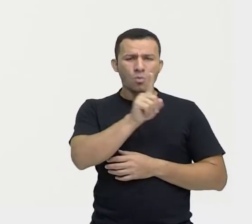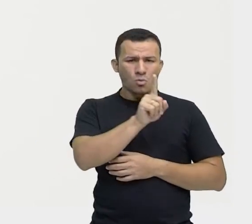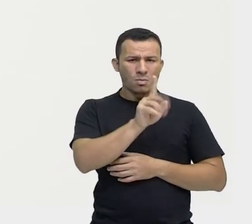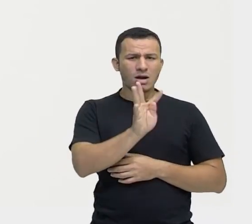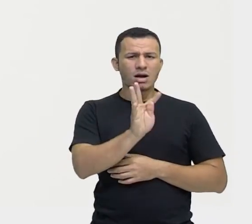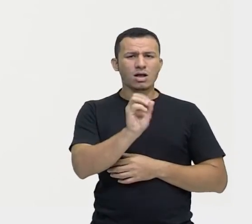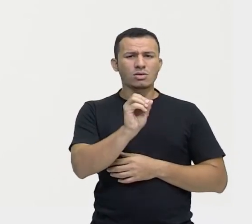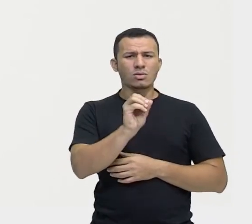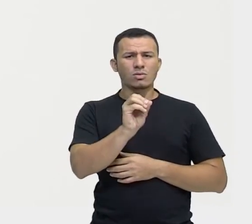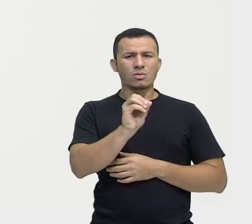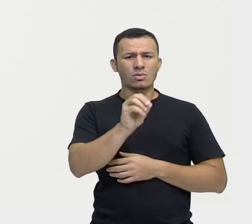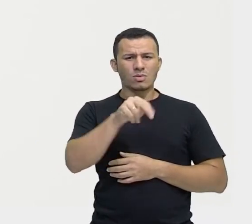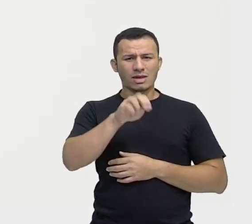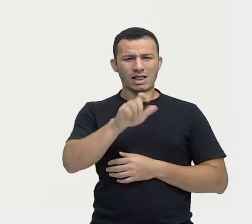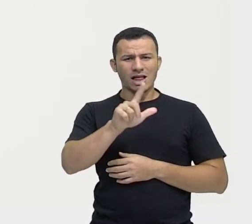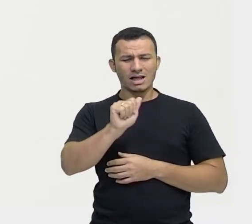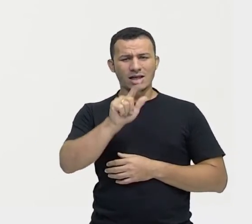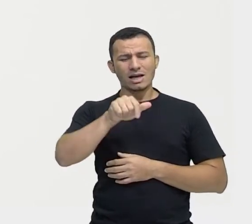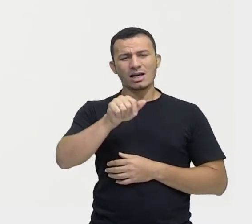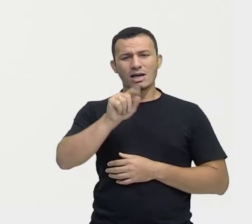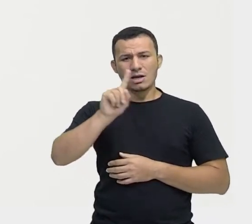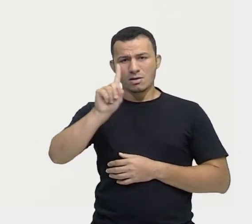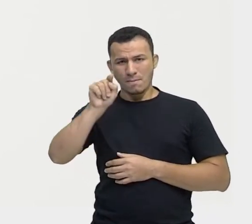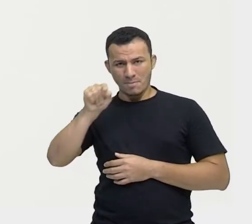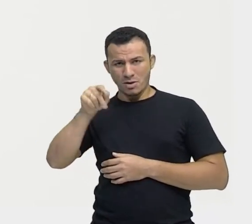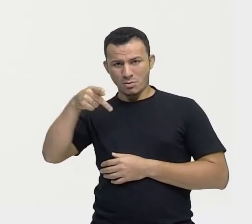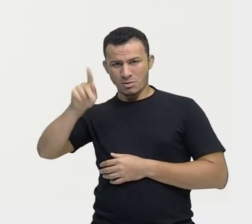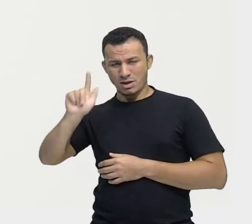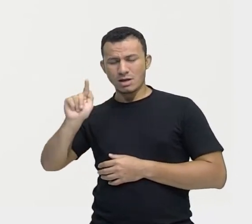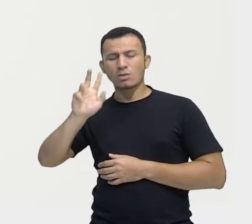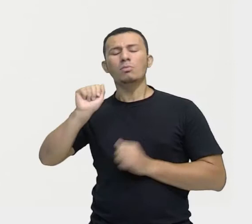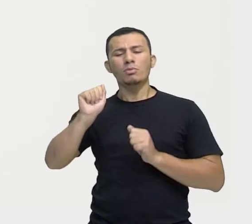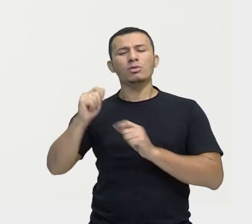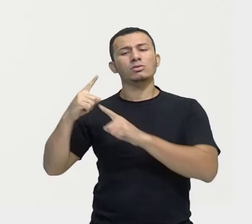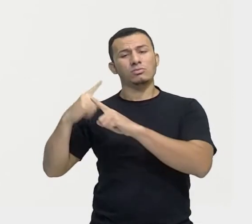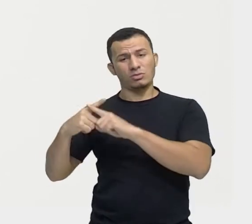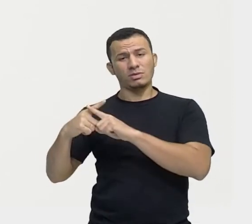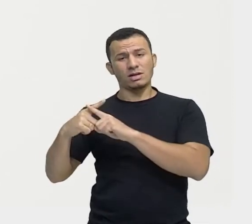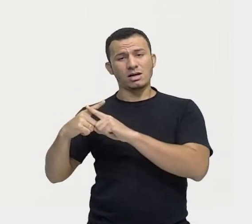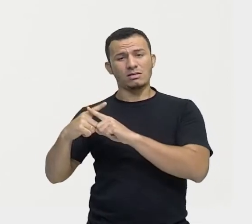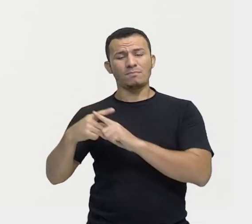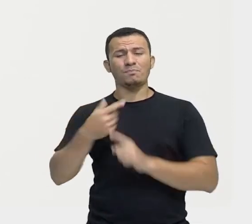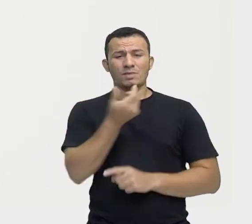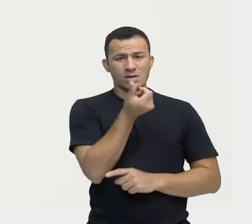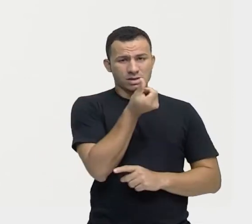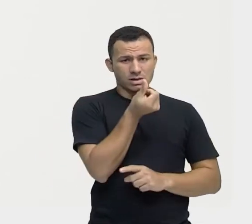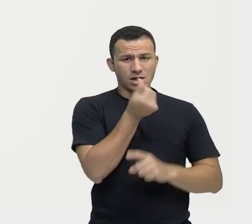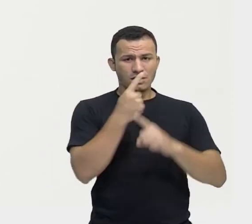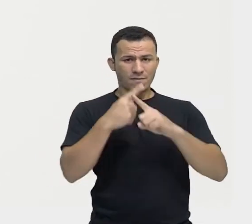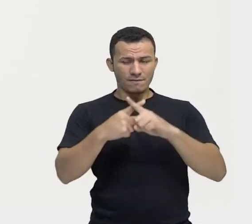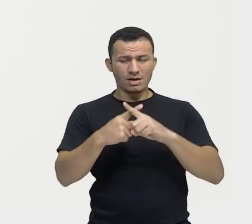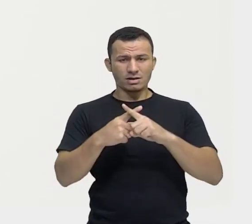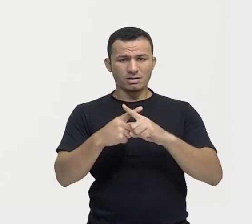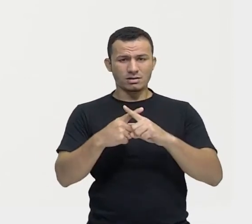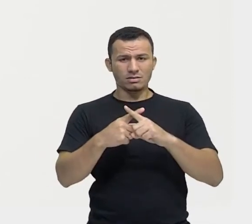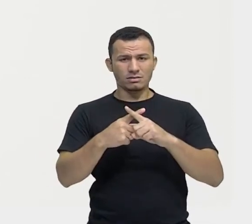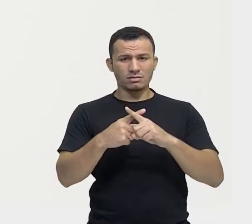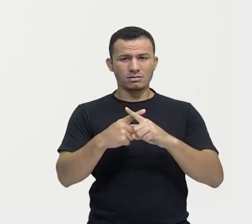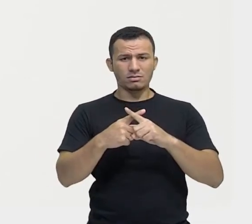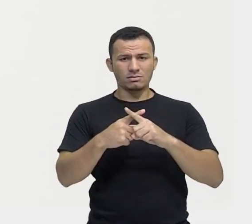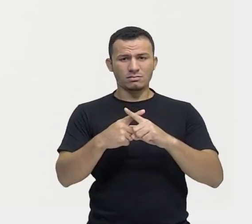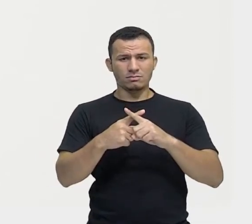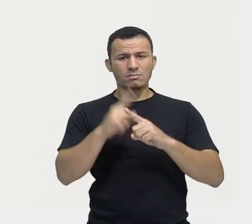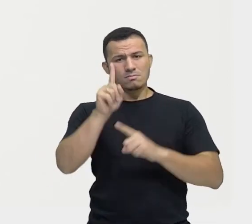eu faço como? Apenas multiplico. 6 vezes o valor de 1 tonelada. Quanto vale 1